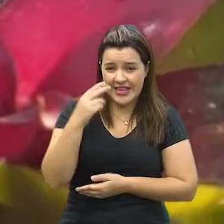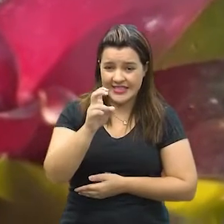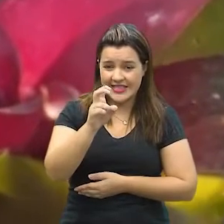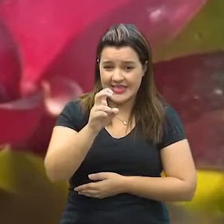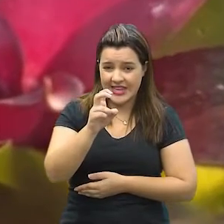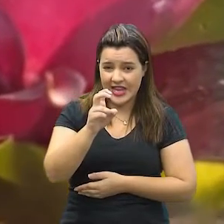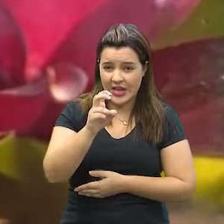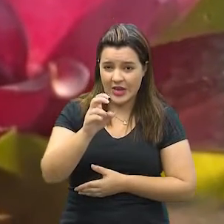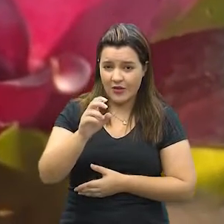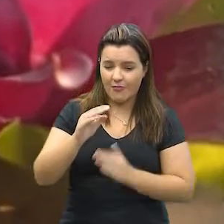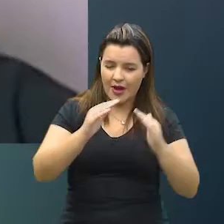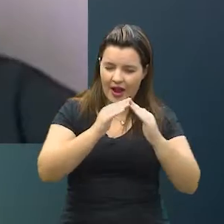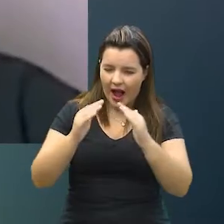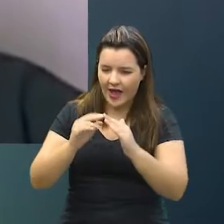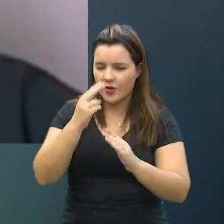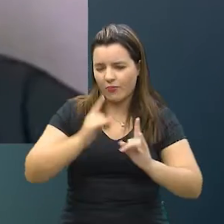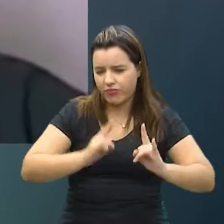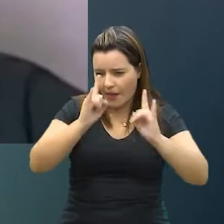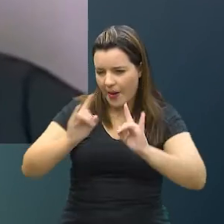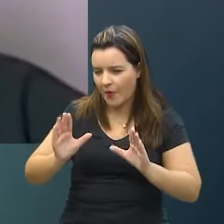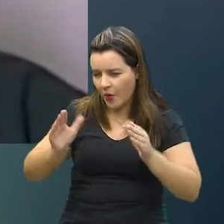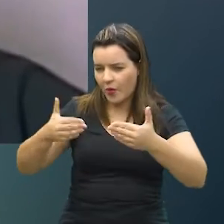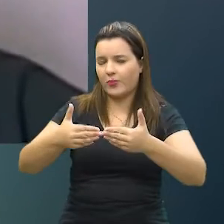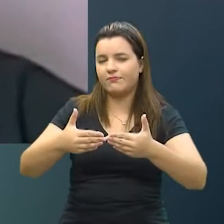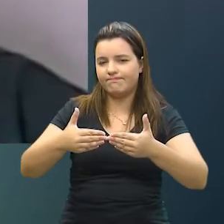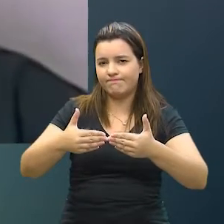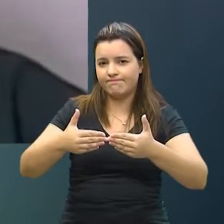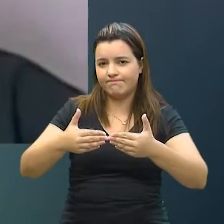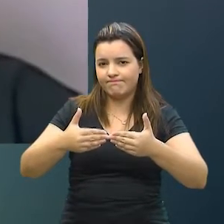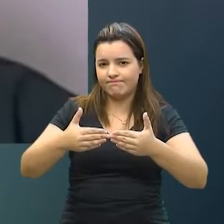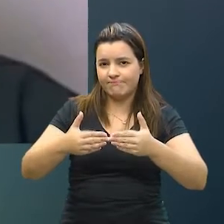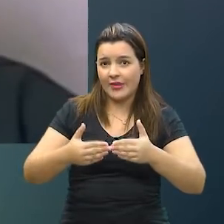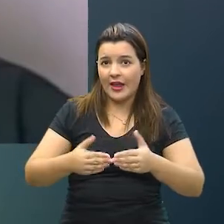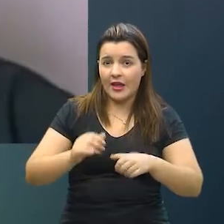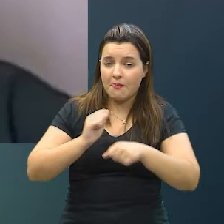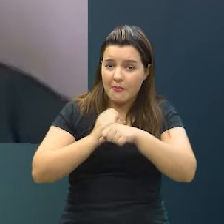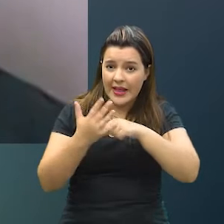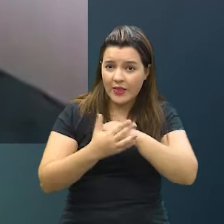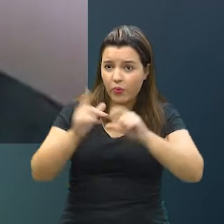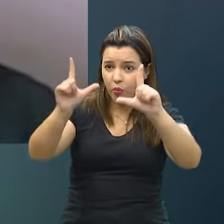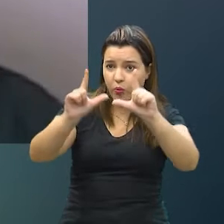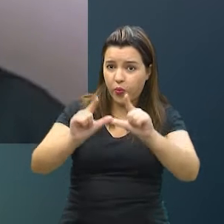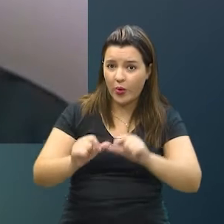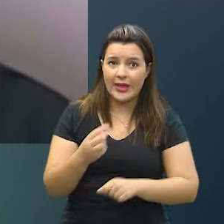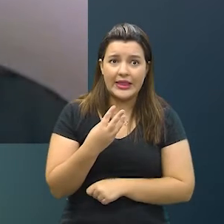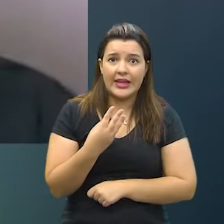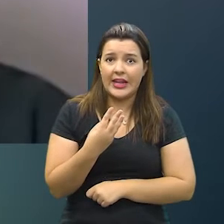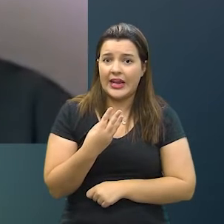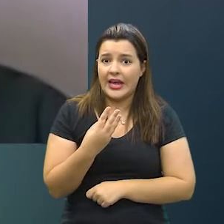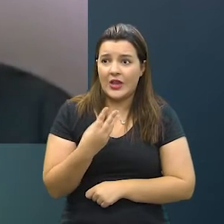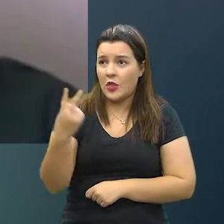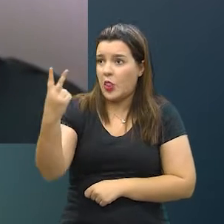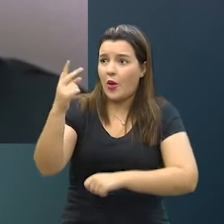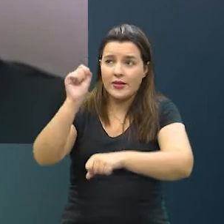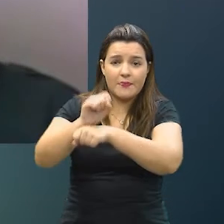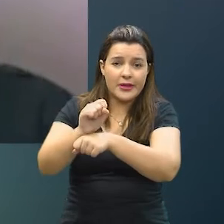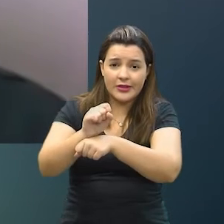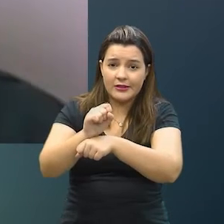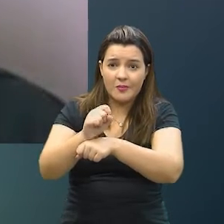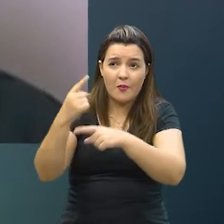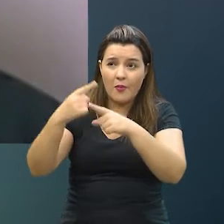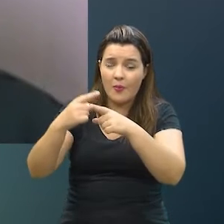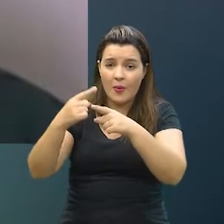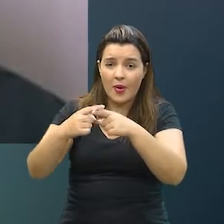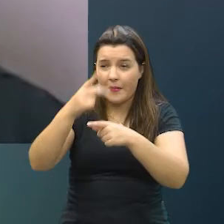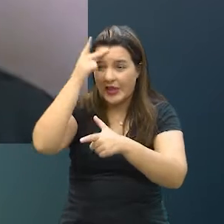né? Quando vem a pandemia, a gente reduziu 3 condomínios e 2 praticamente a gente não tinha mais trabalho lá, por